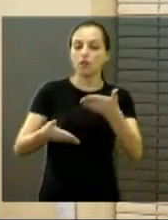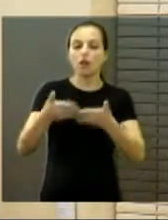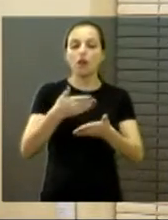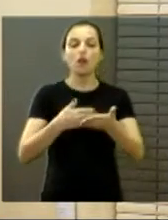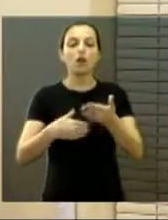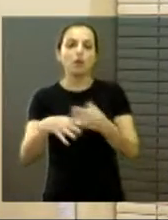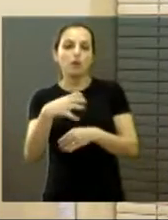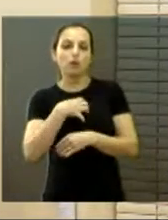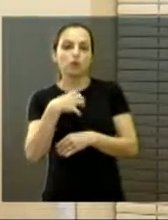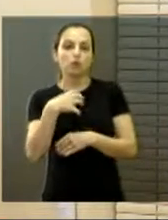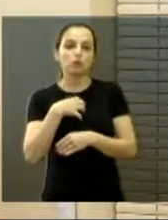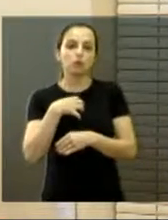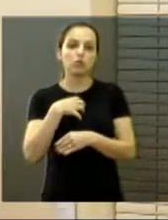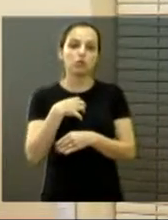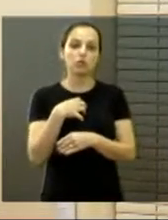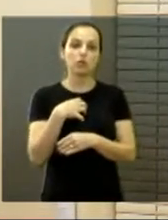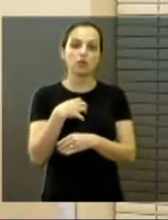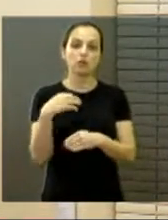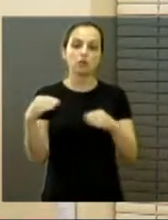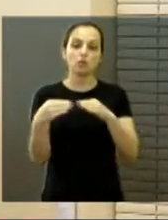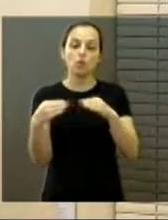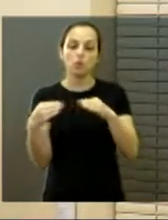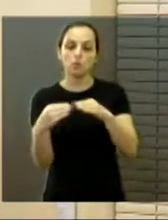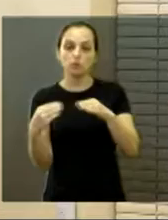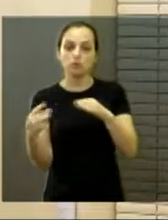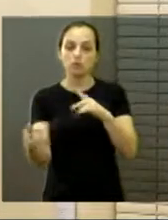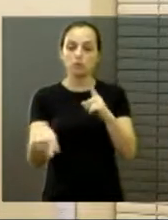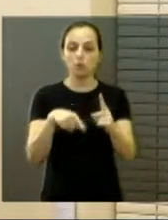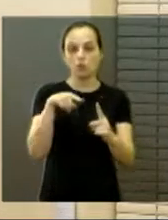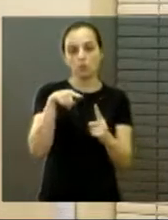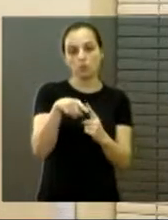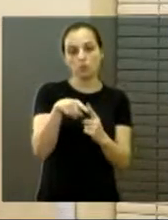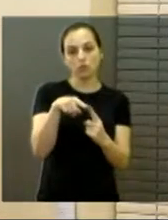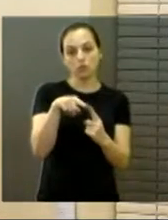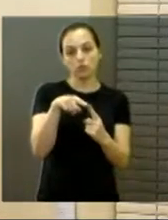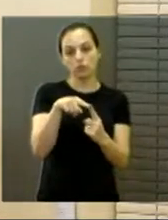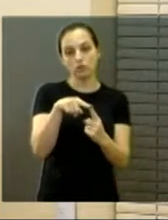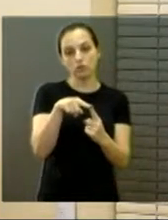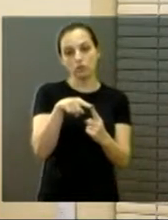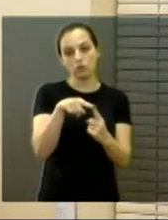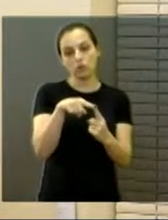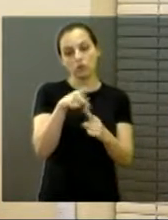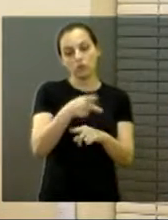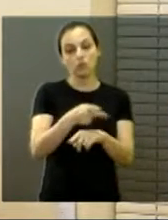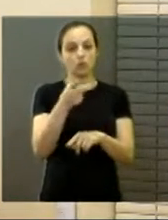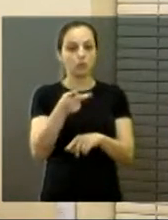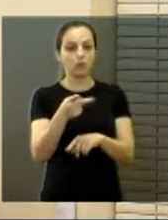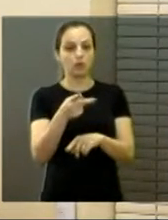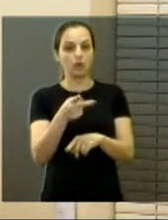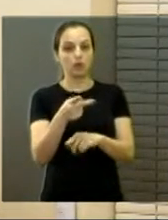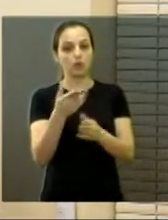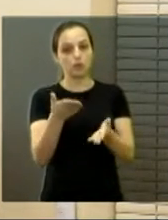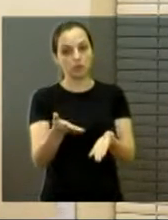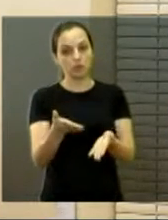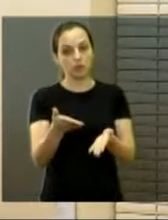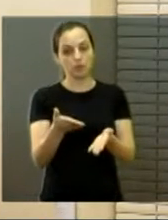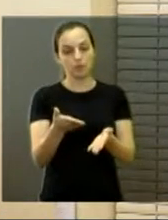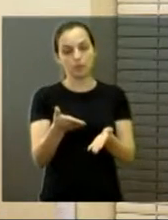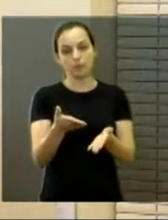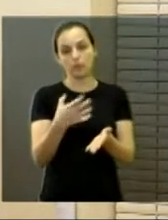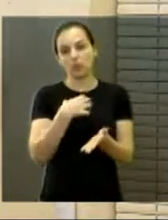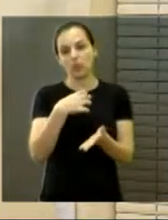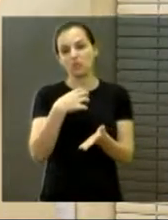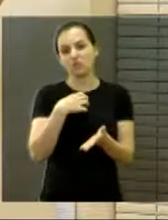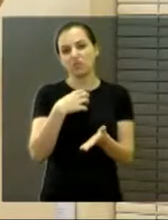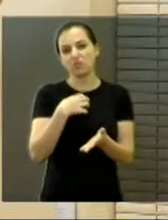com as características e, na verdade, o objetivo do prêmio da Eliette Safiotti. Eu acho que é uma forma